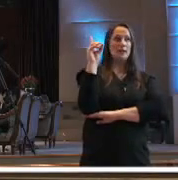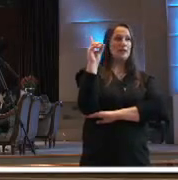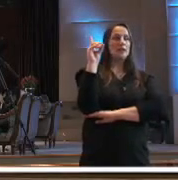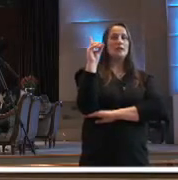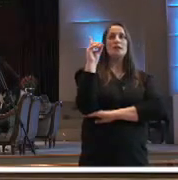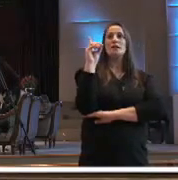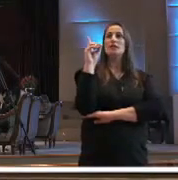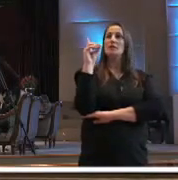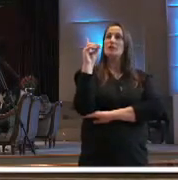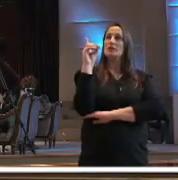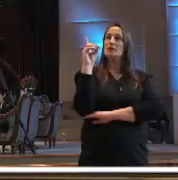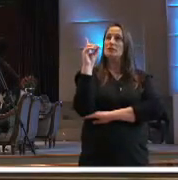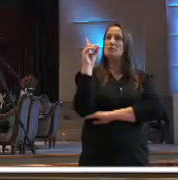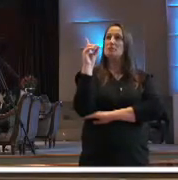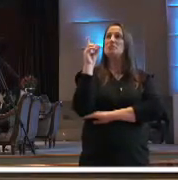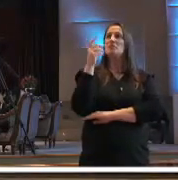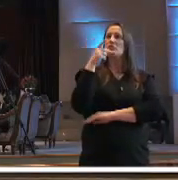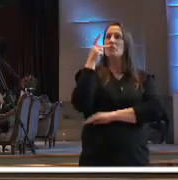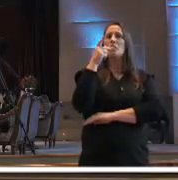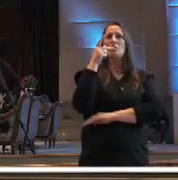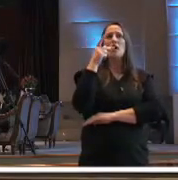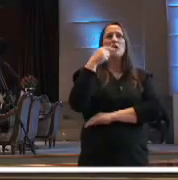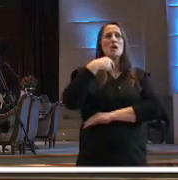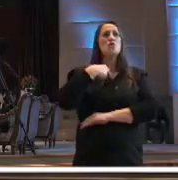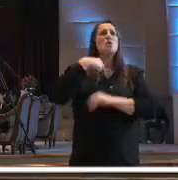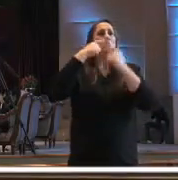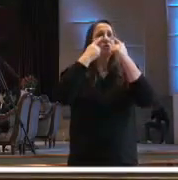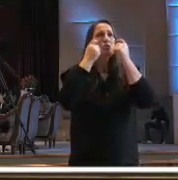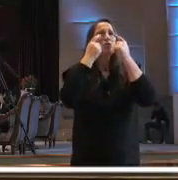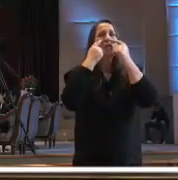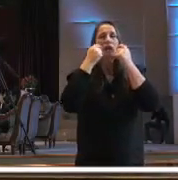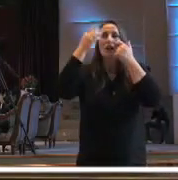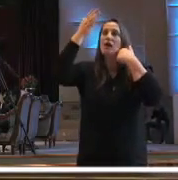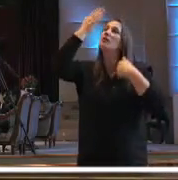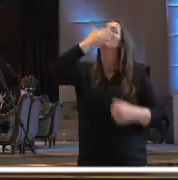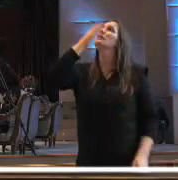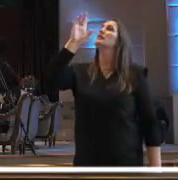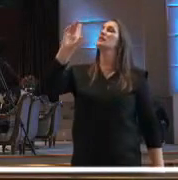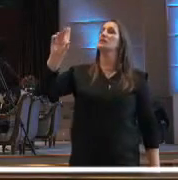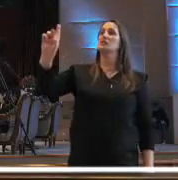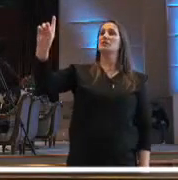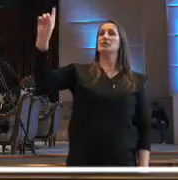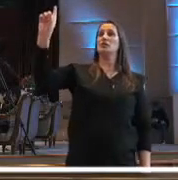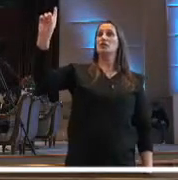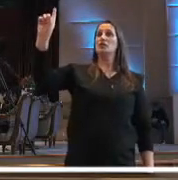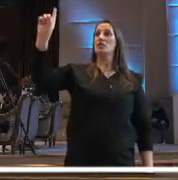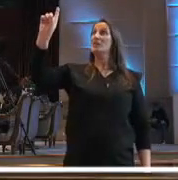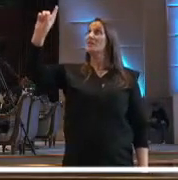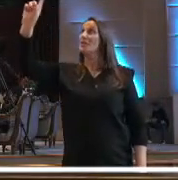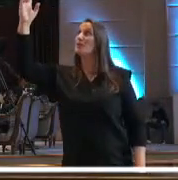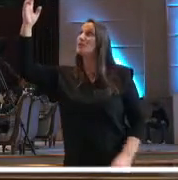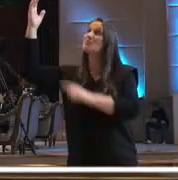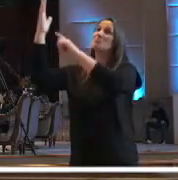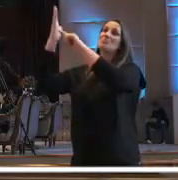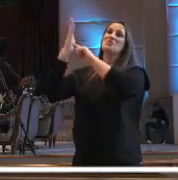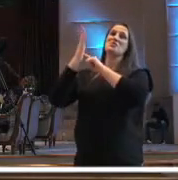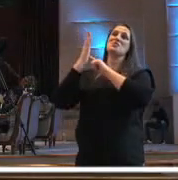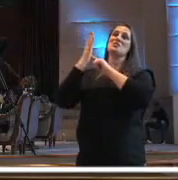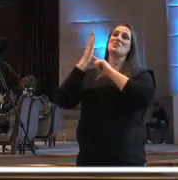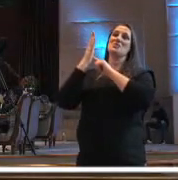na presença do Senhor. O Senhor mostrou para Davi e colocou isso na forma de